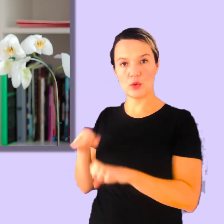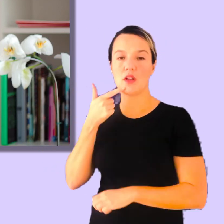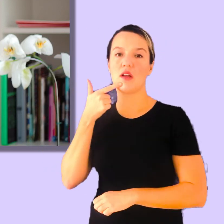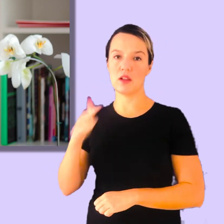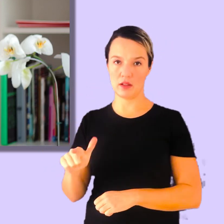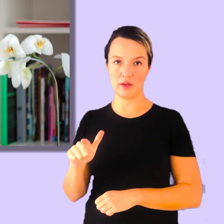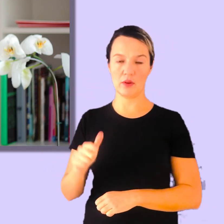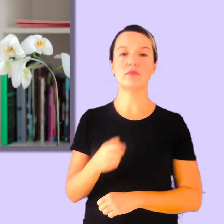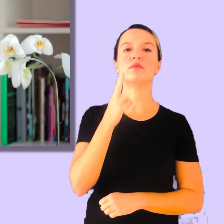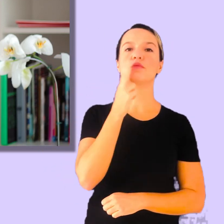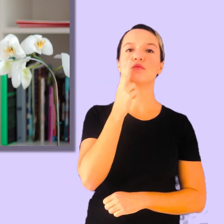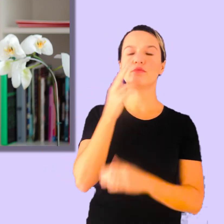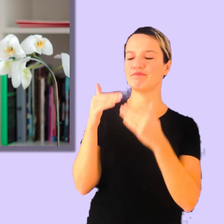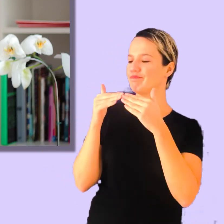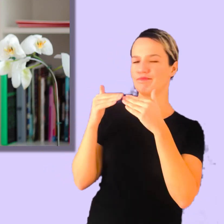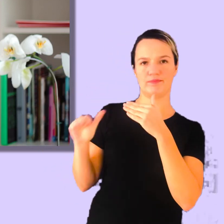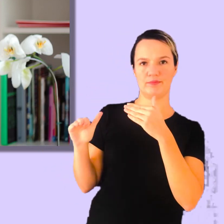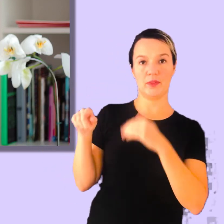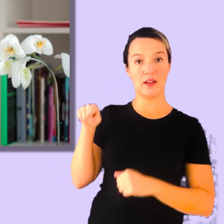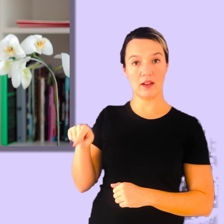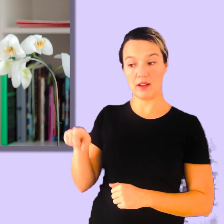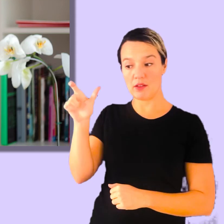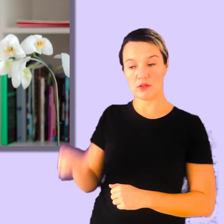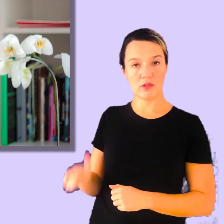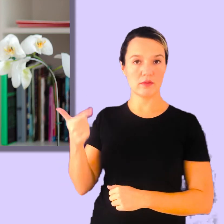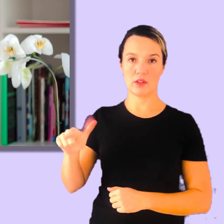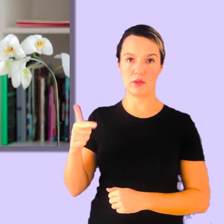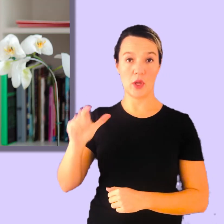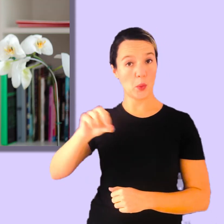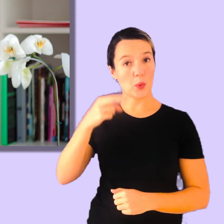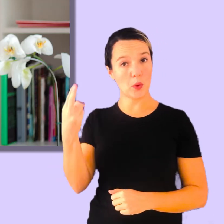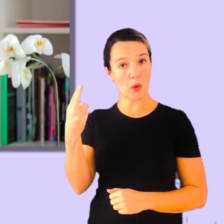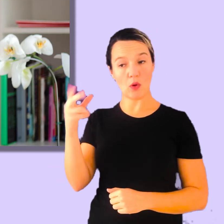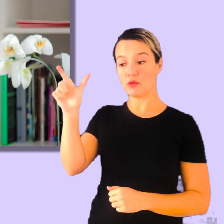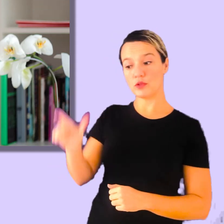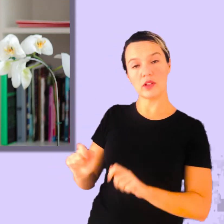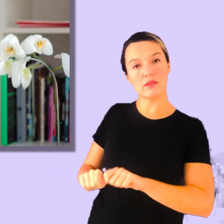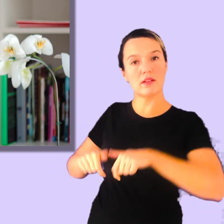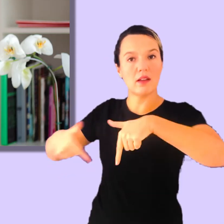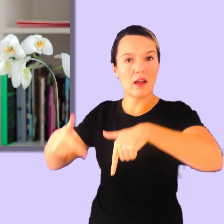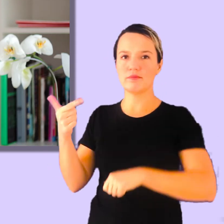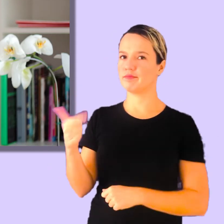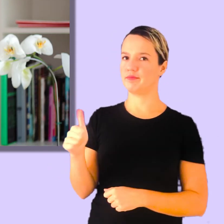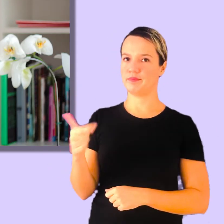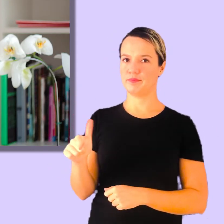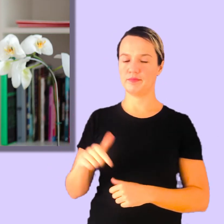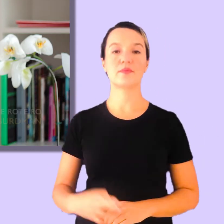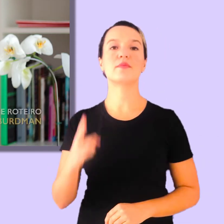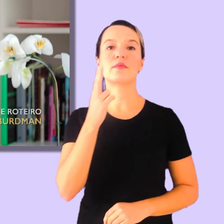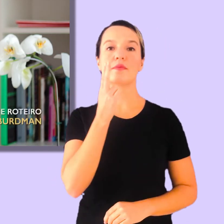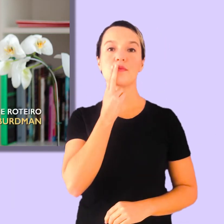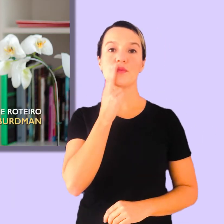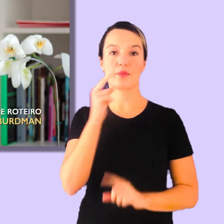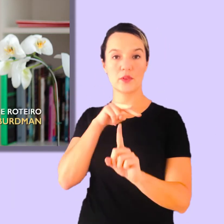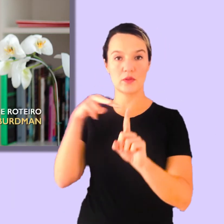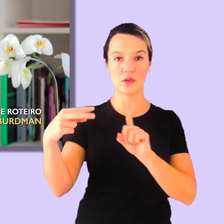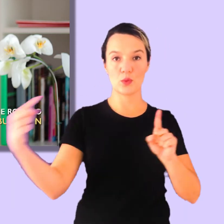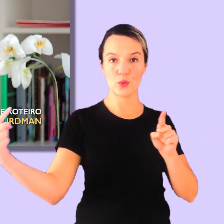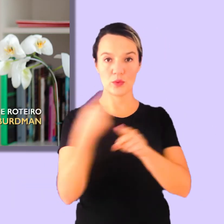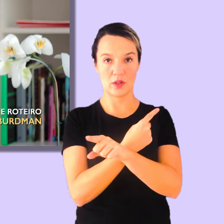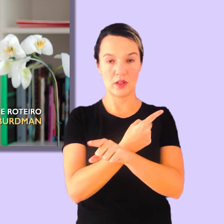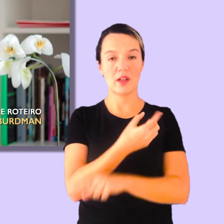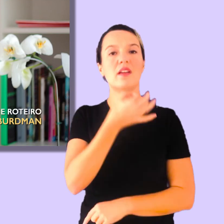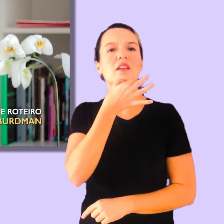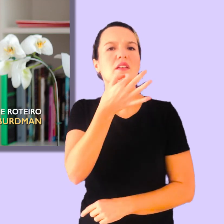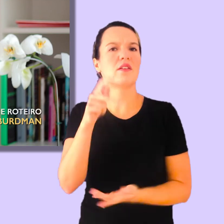tem sujeito, e se há sujeito não tem ação. Ele, pelo contrário, ele pensa, pensando, na verdade, o que ele